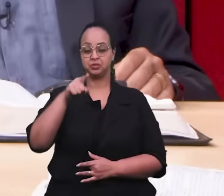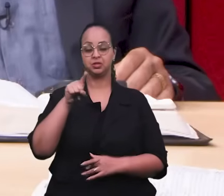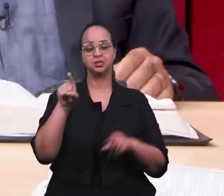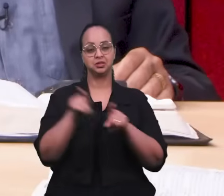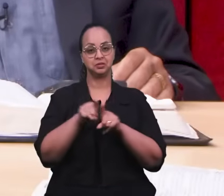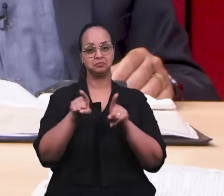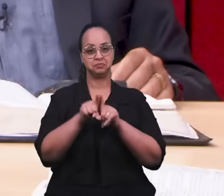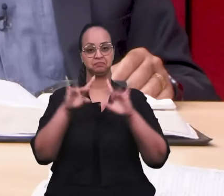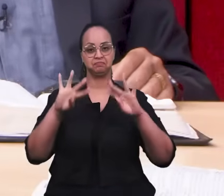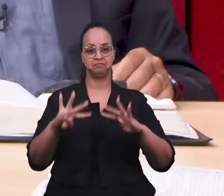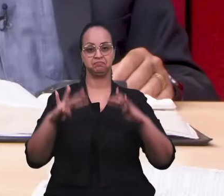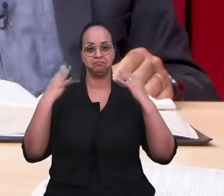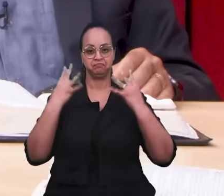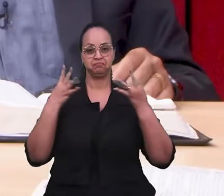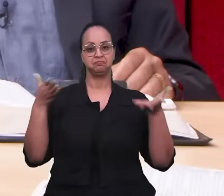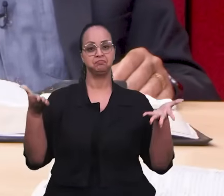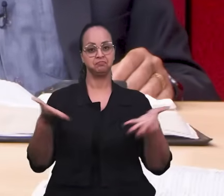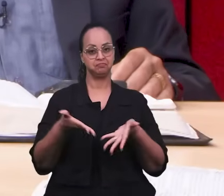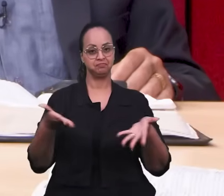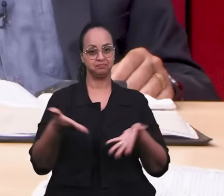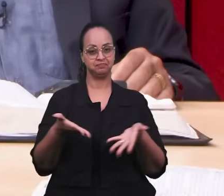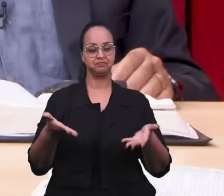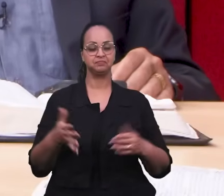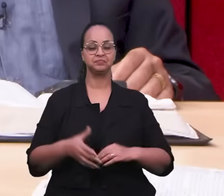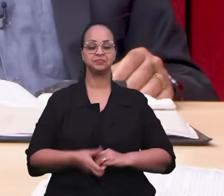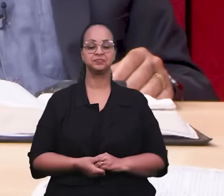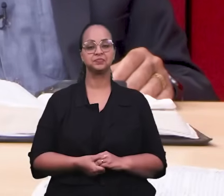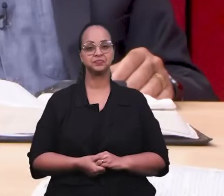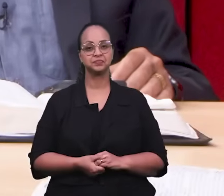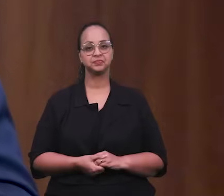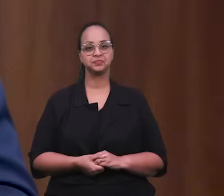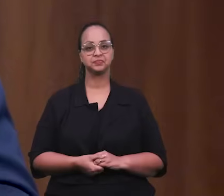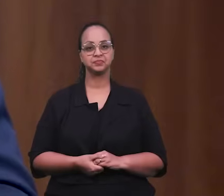e a você que nos acompanha através da nossa transmissão.